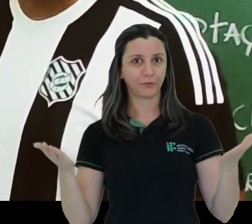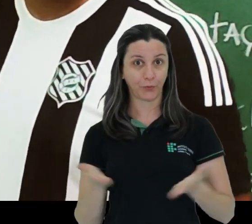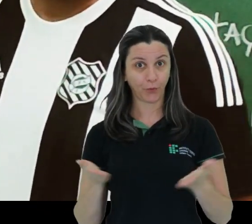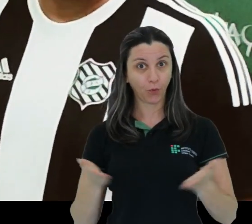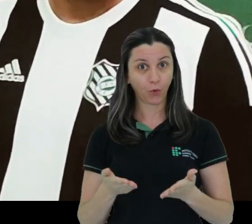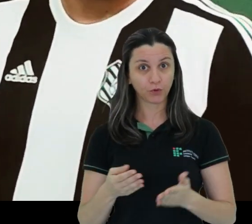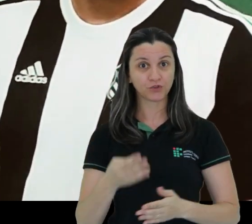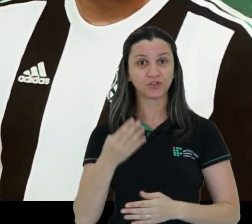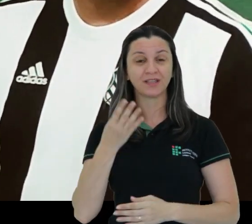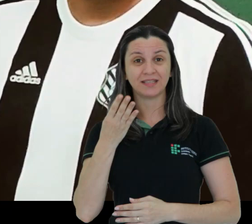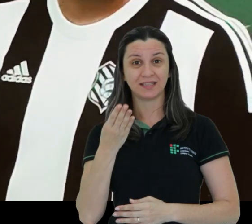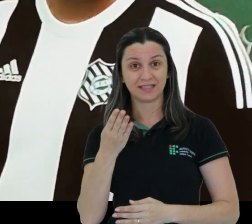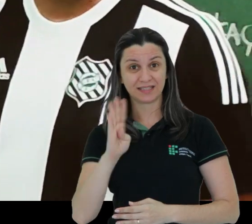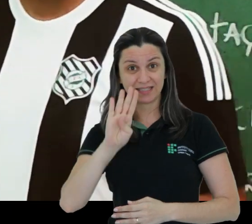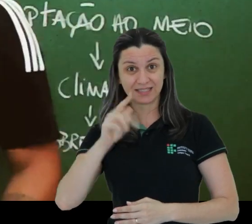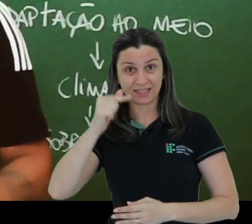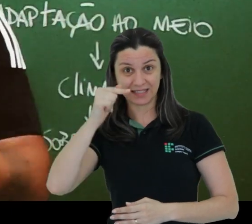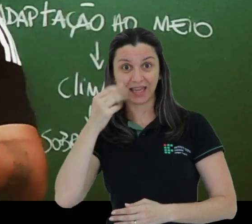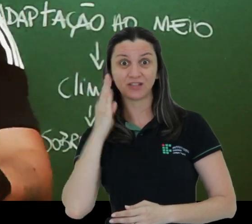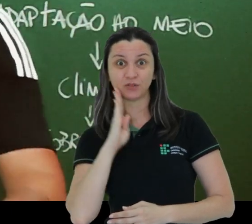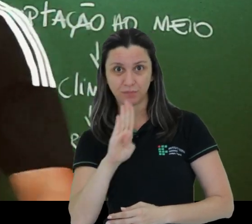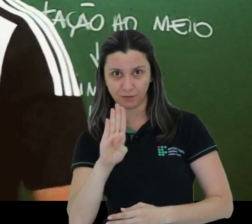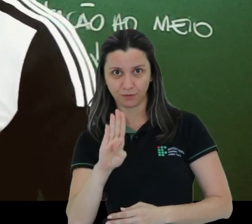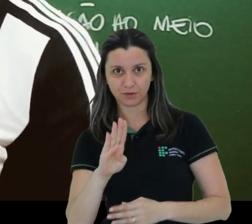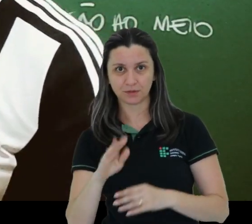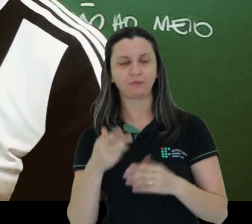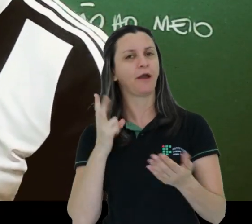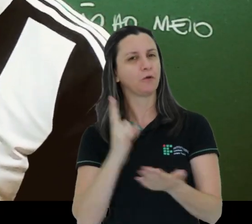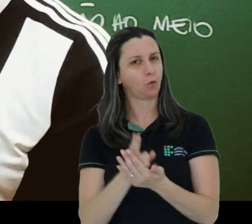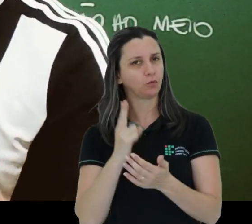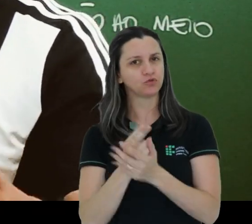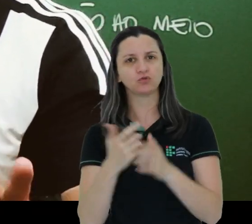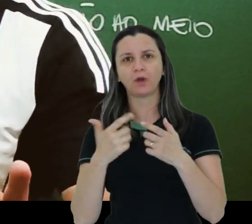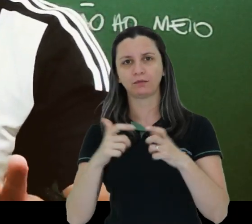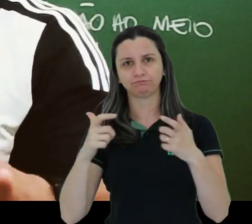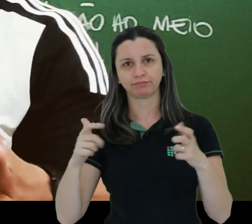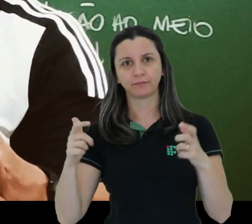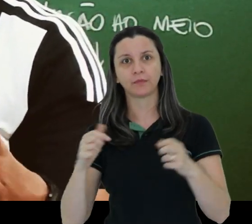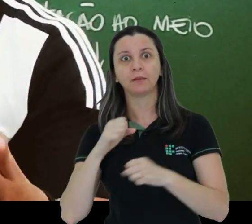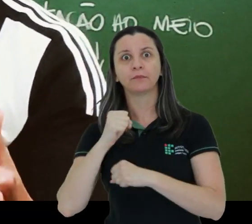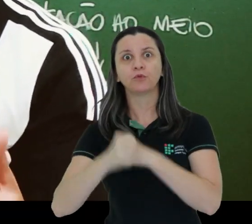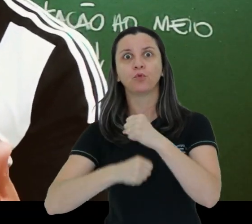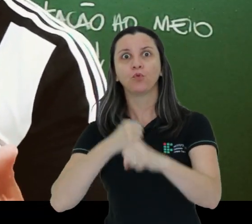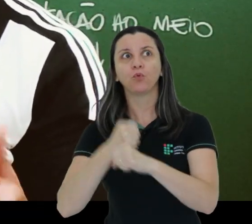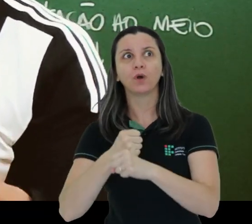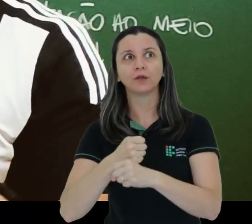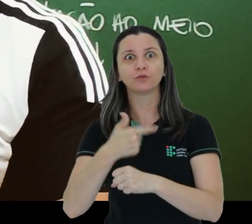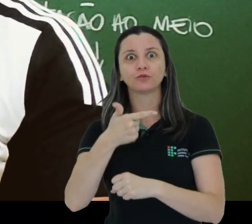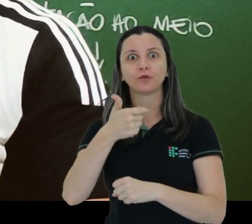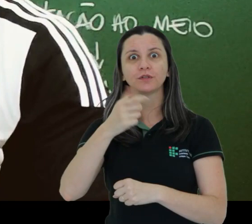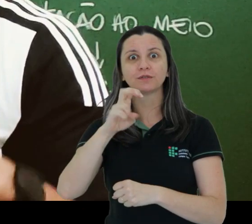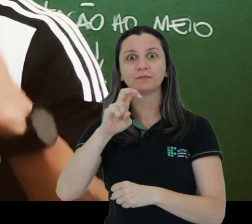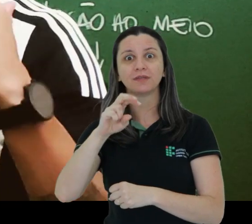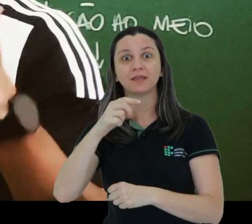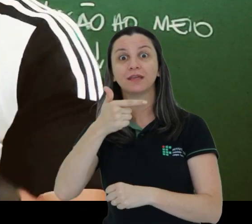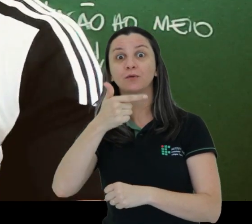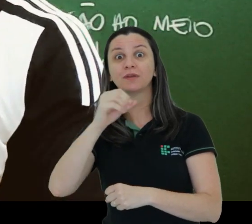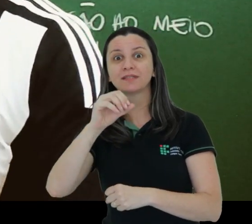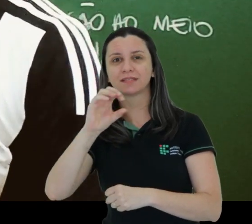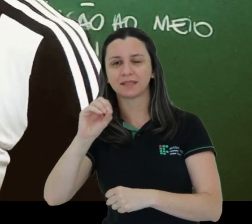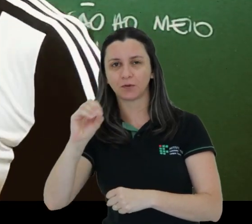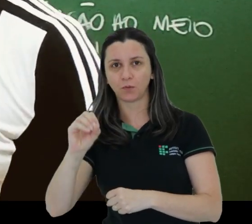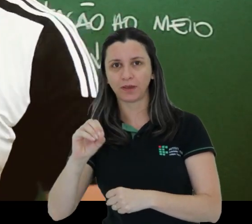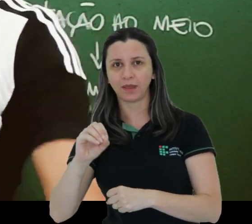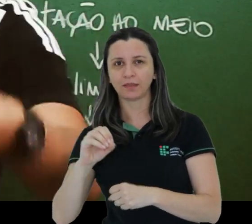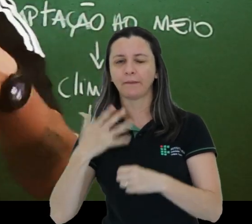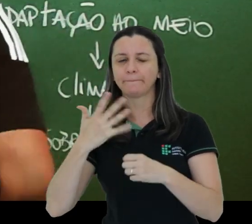crescendo. Hoje, 7 bilhões. E vai continuar crescendo mais ou menos entre 2050 e 2100,